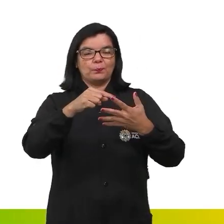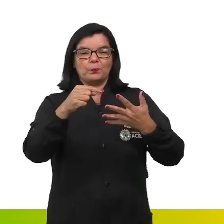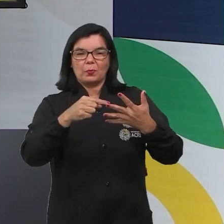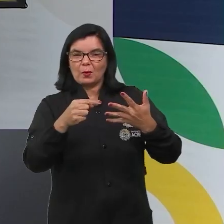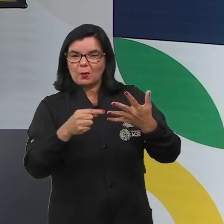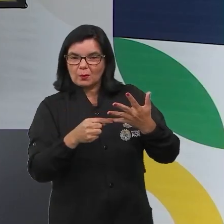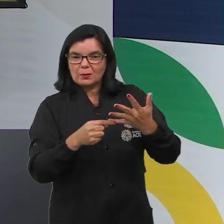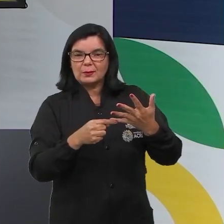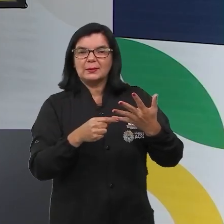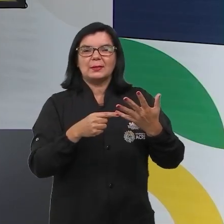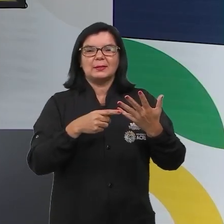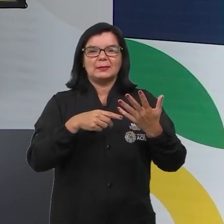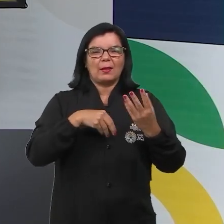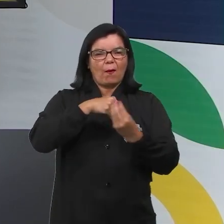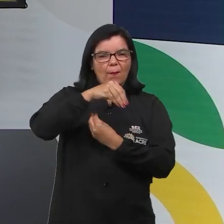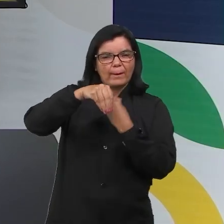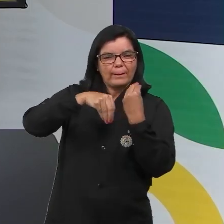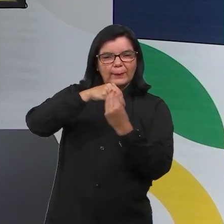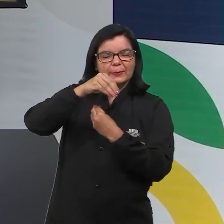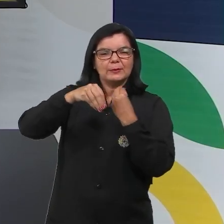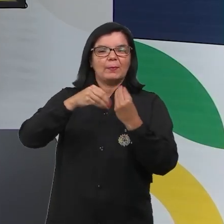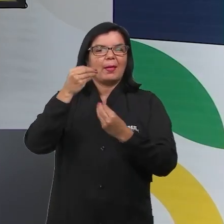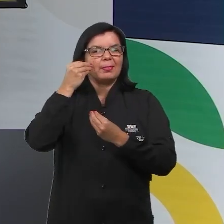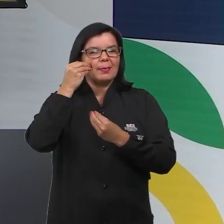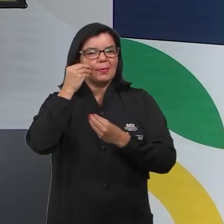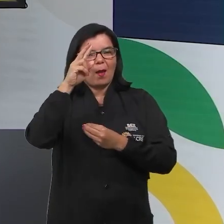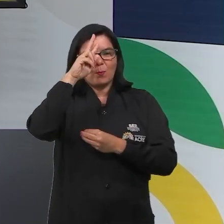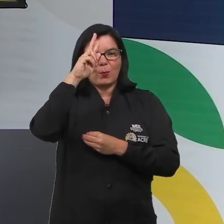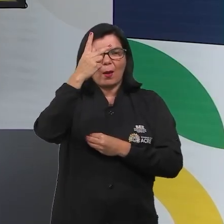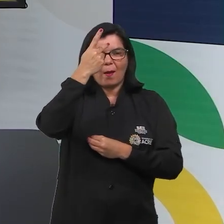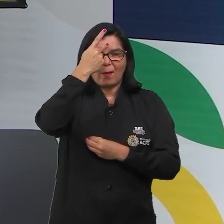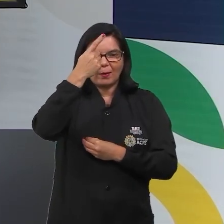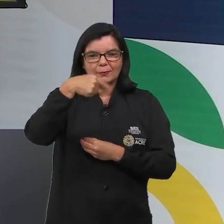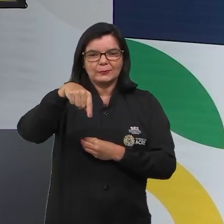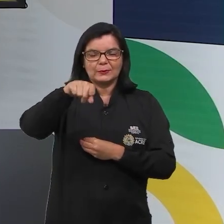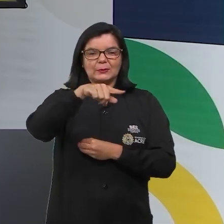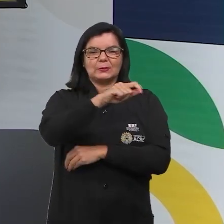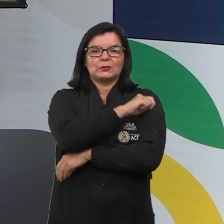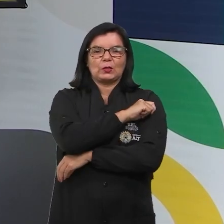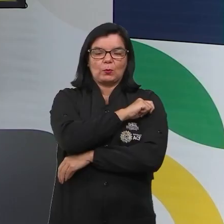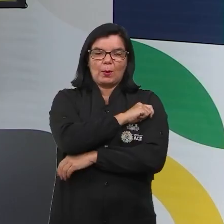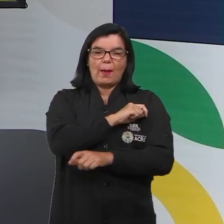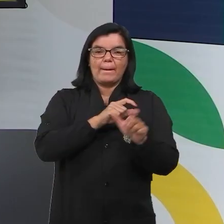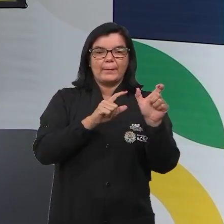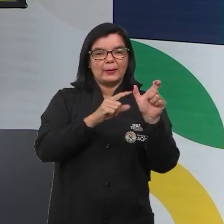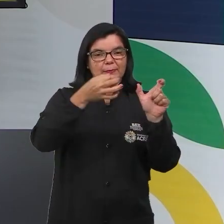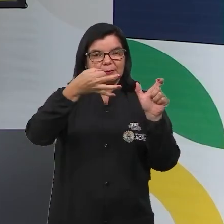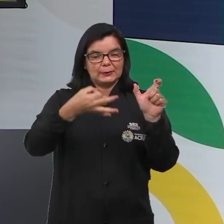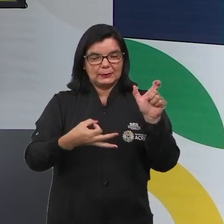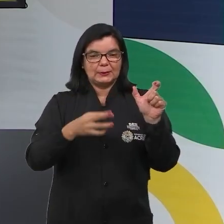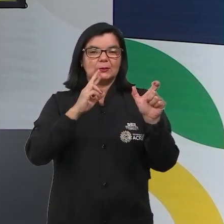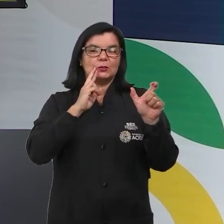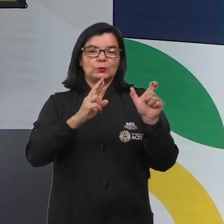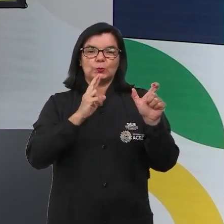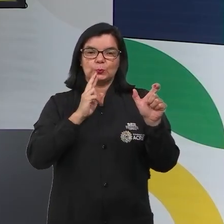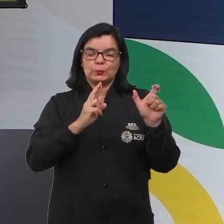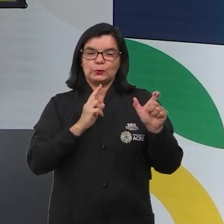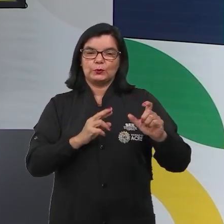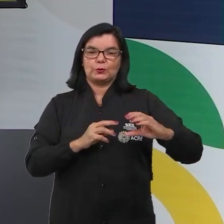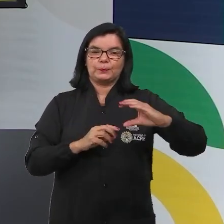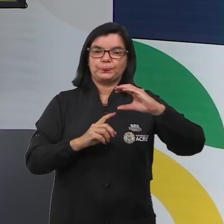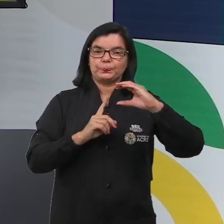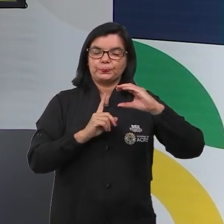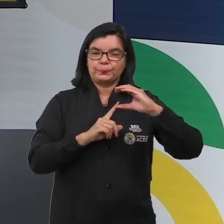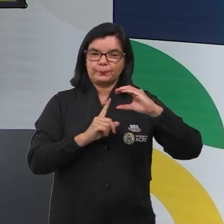que uma farofa aí, para tentar enganar você, estudante, tá? Mas a nomenclatura corretinha não é essa.